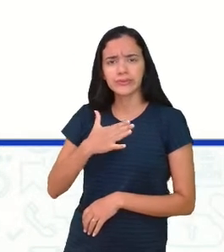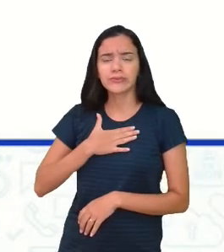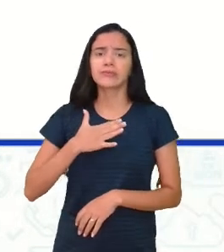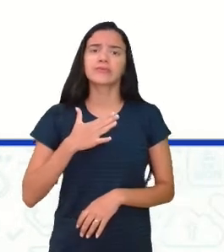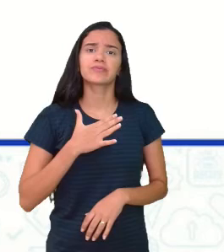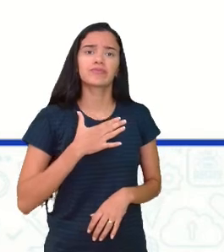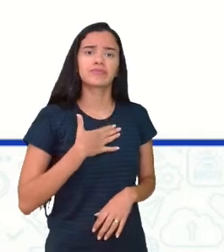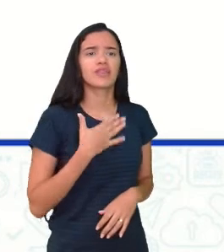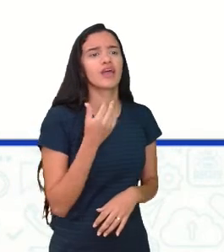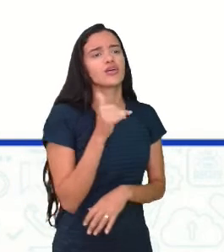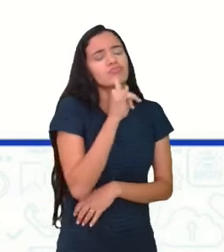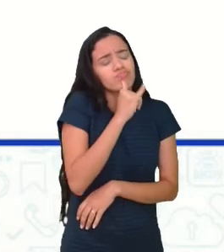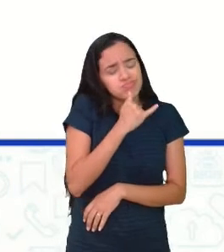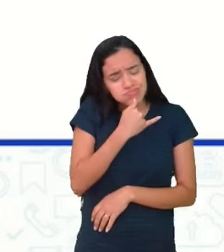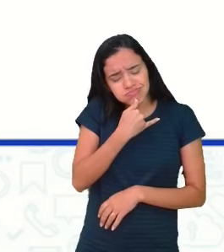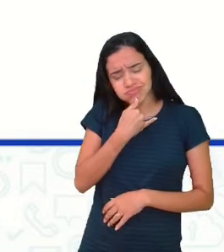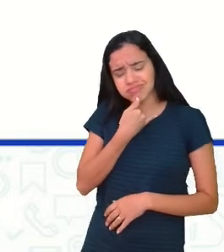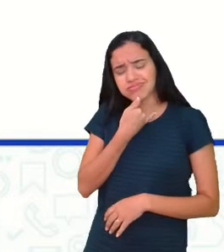Que